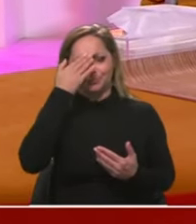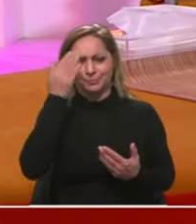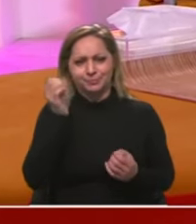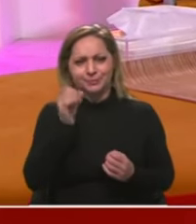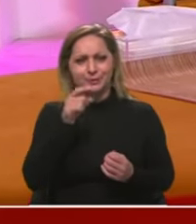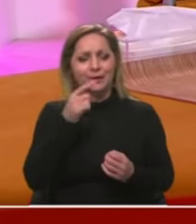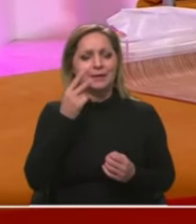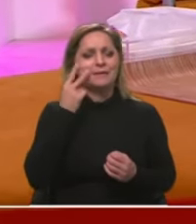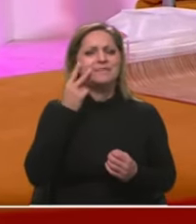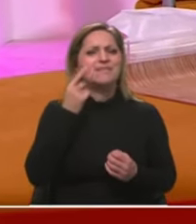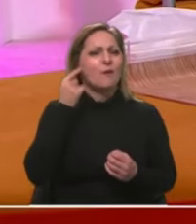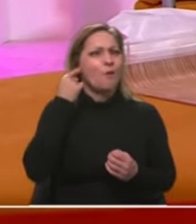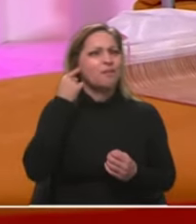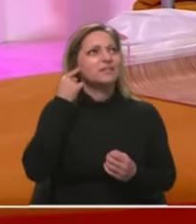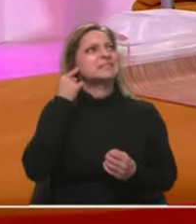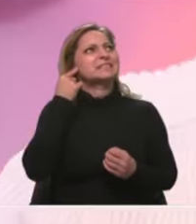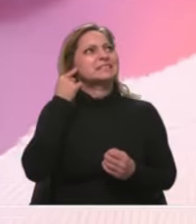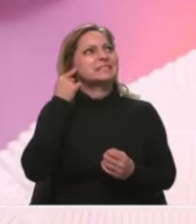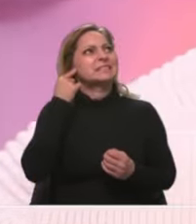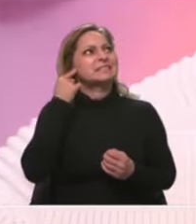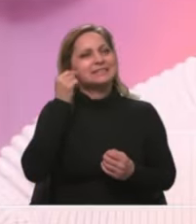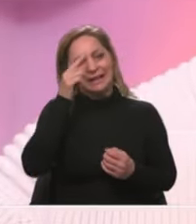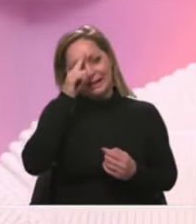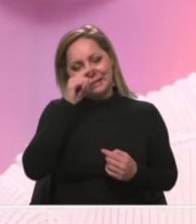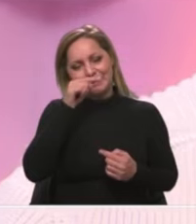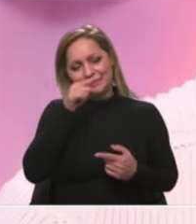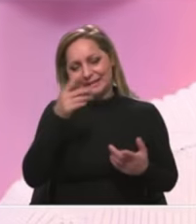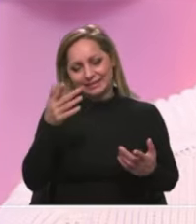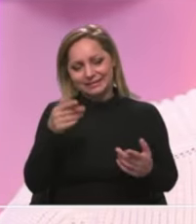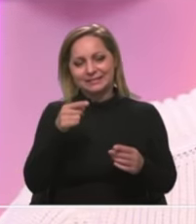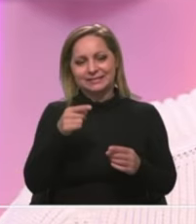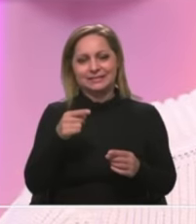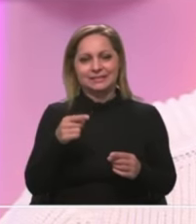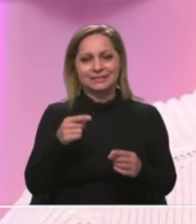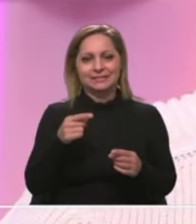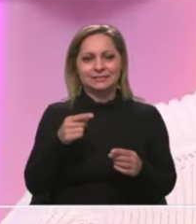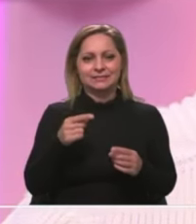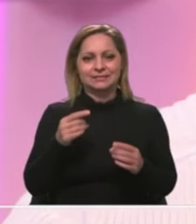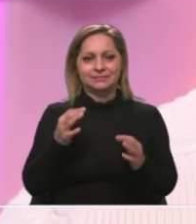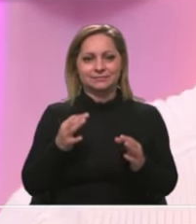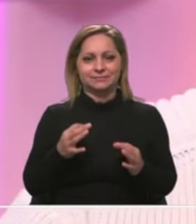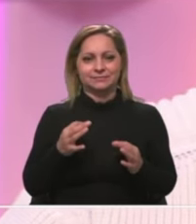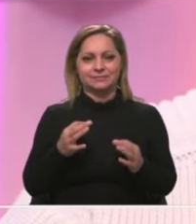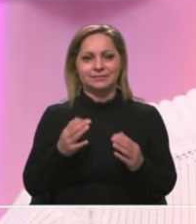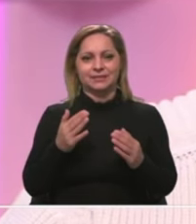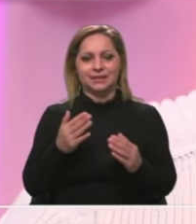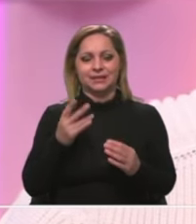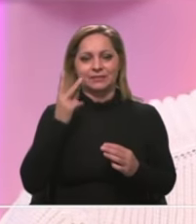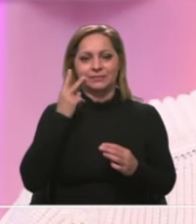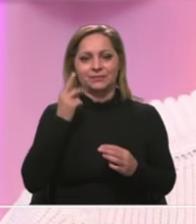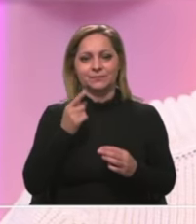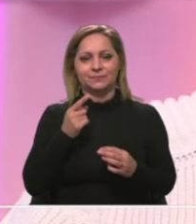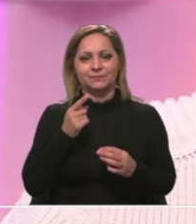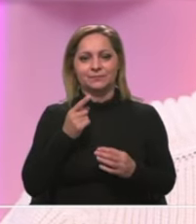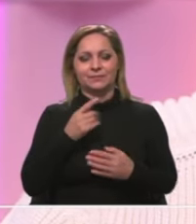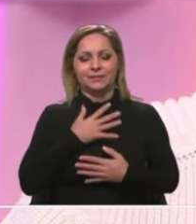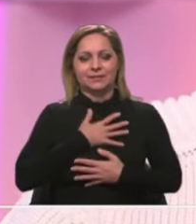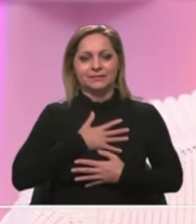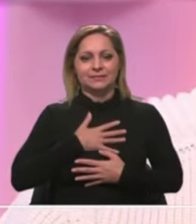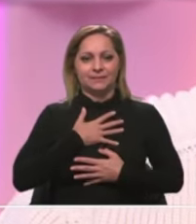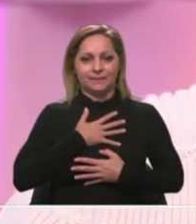disse. Está tudo certo. Mas sem dúvida que o momento em que, e agora que estava a ver, esse momento mexe muito comigo,